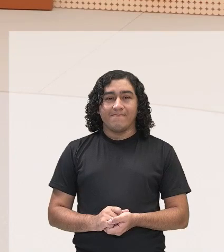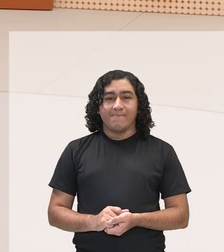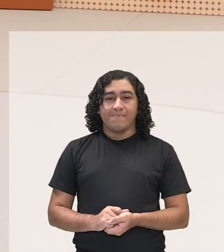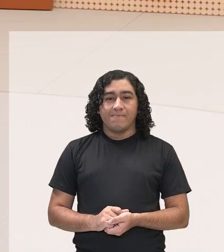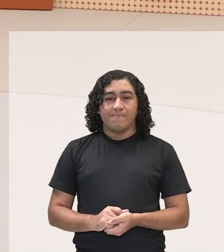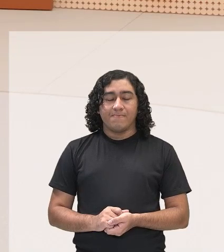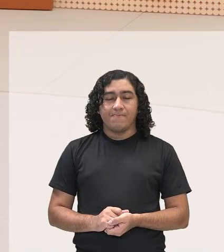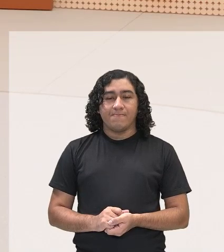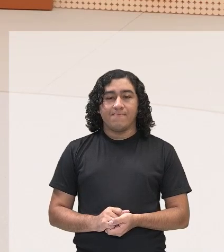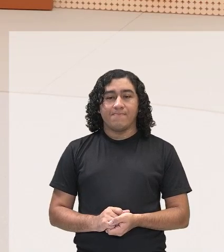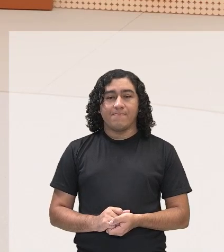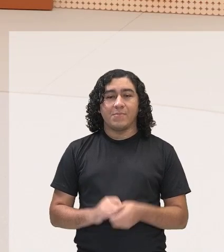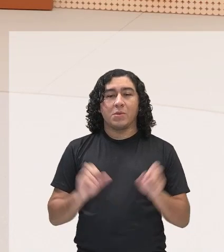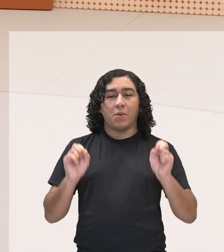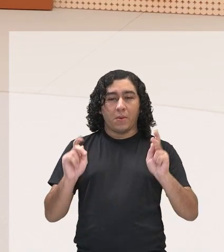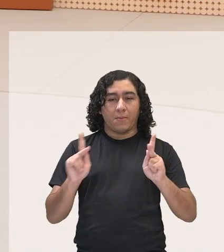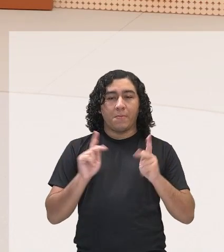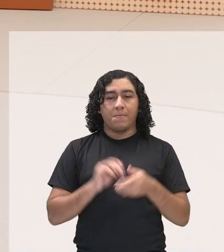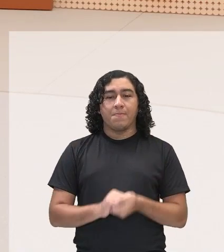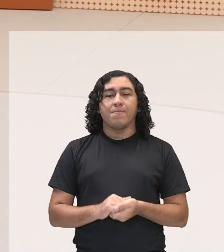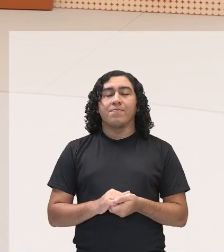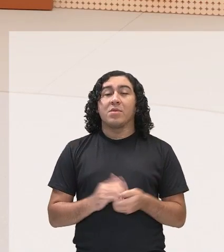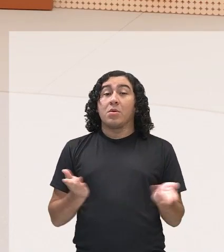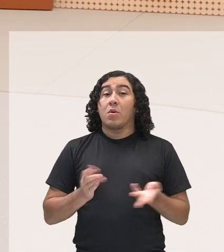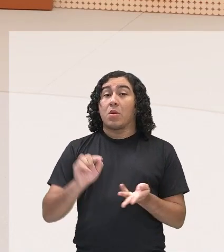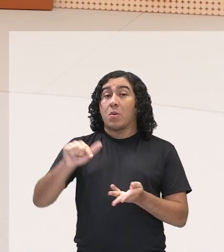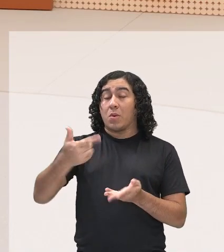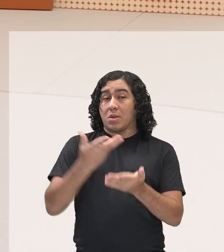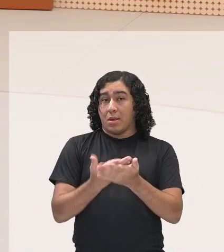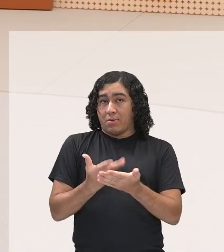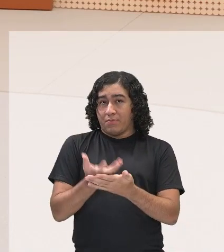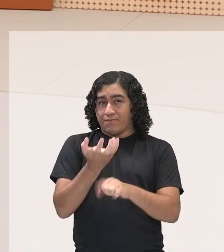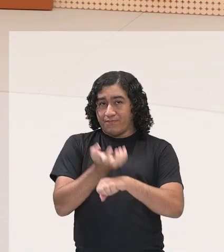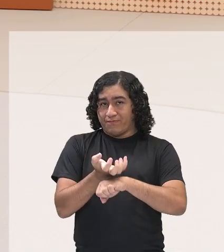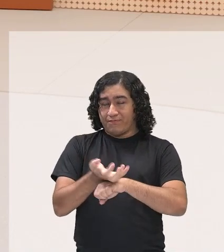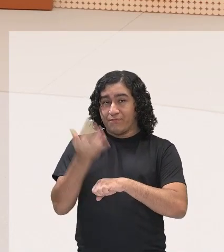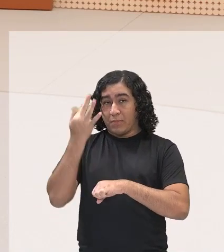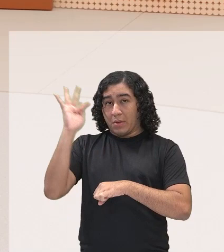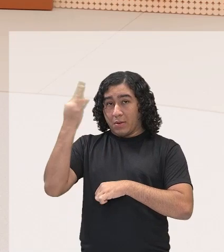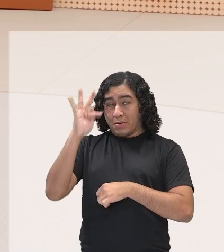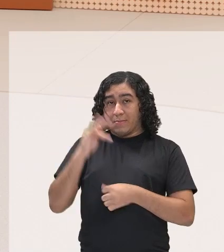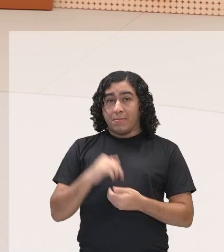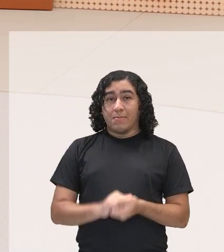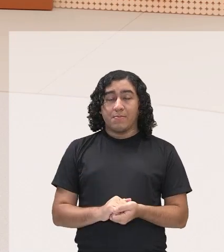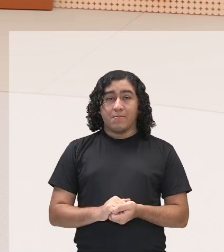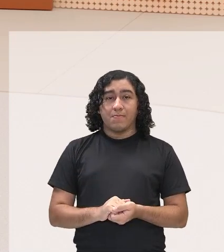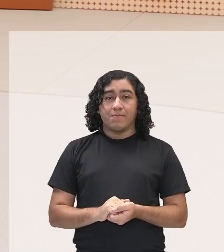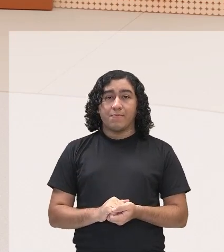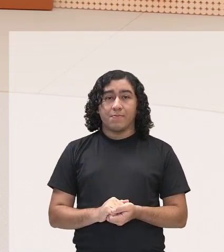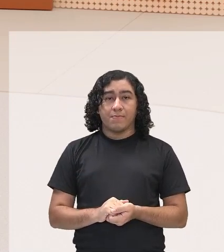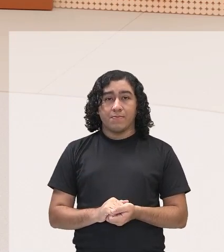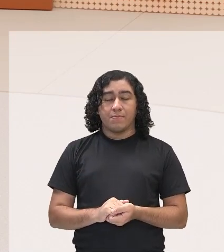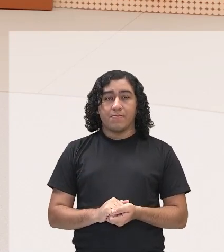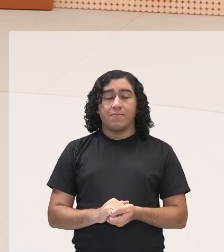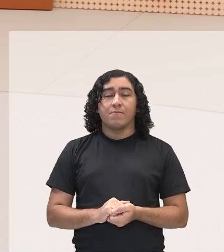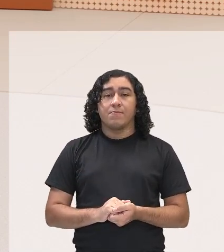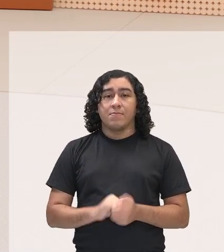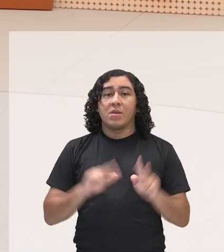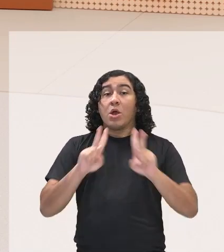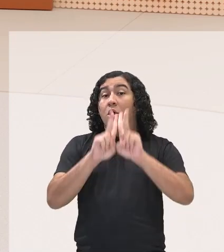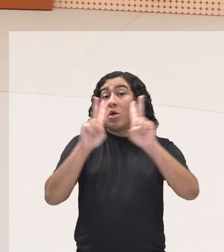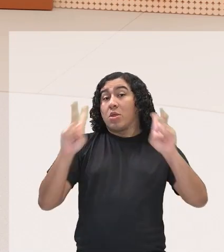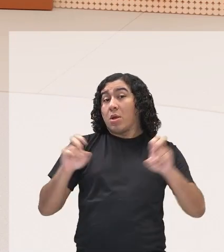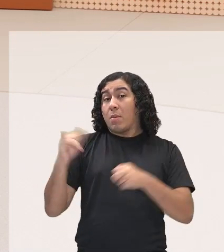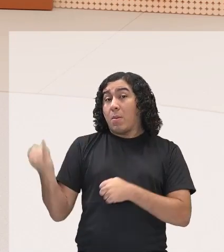Muito bem, então estamos aqui para mais uma aula de filosofia e hoje nós vamos falar de um assunto, muito